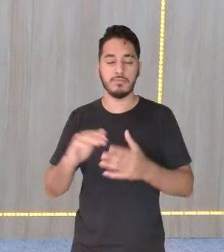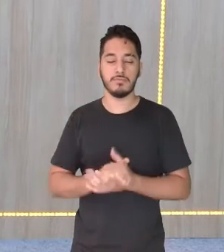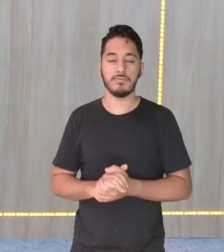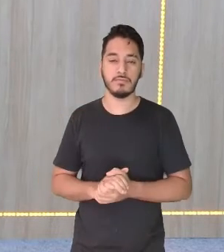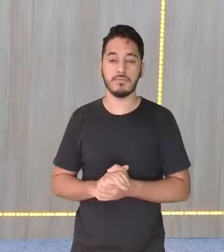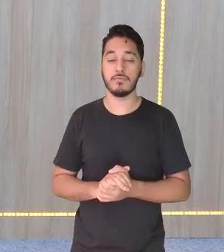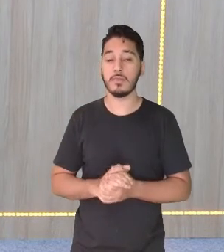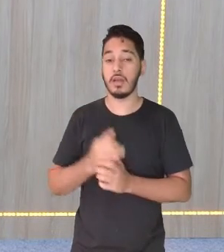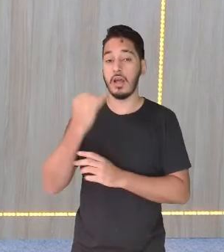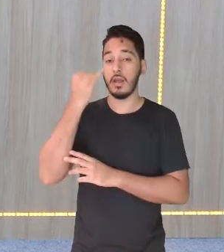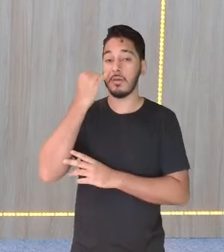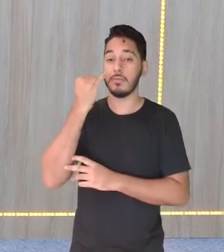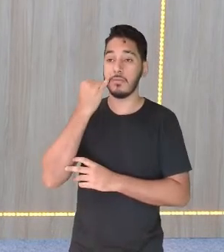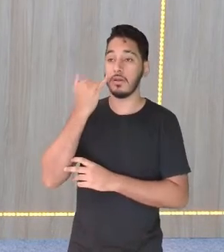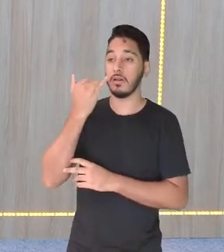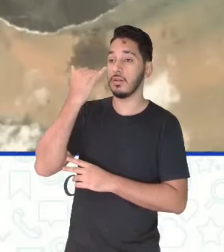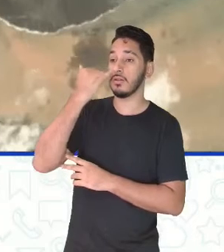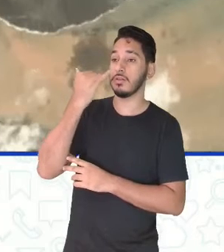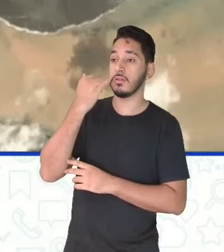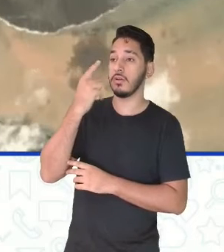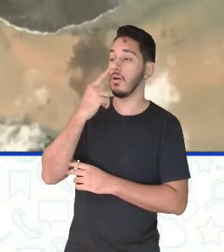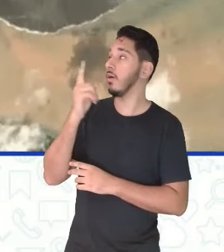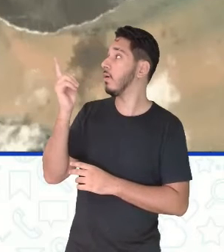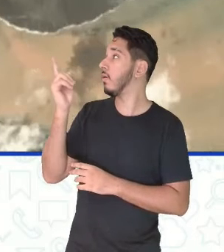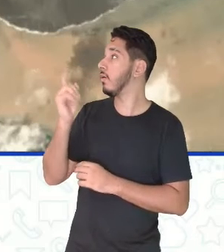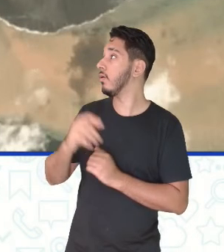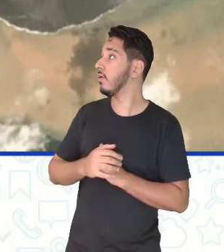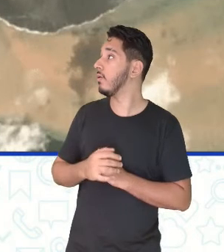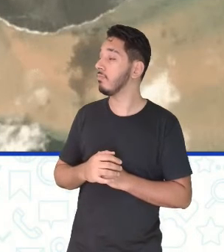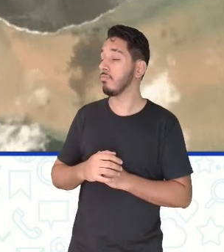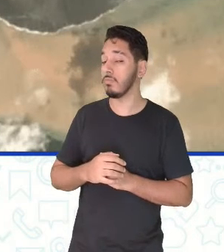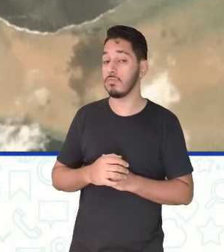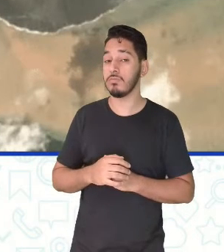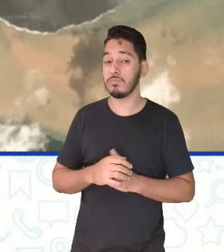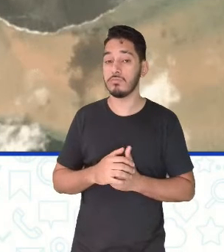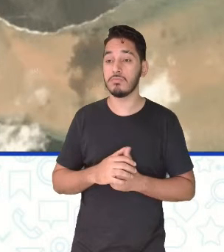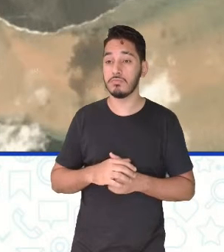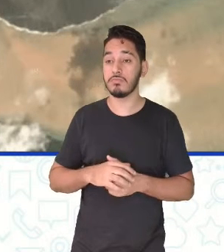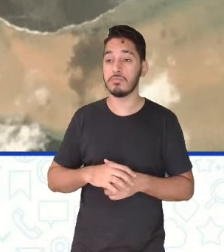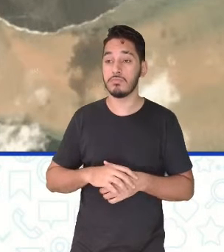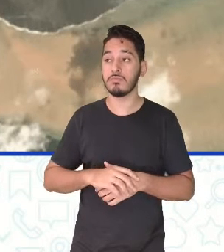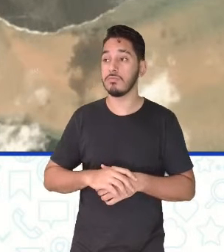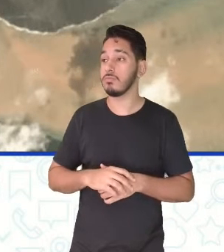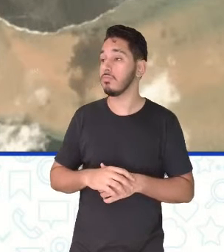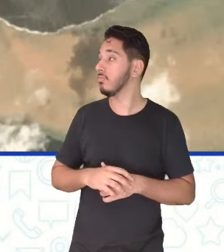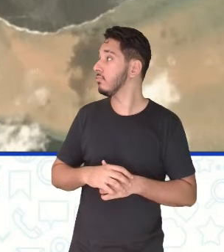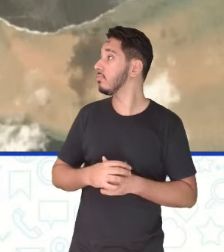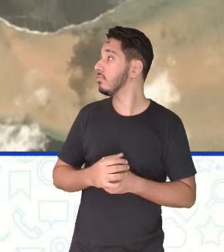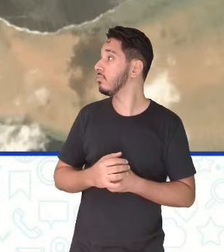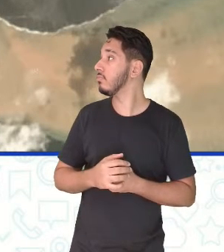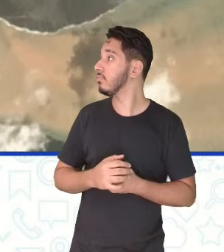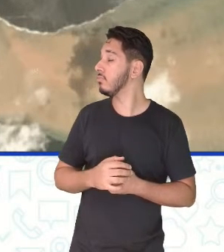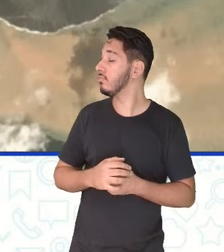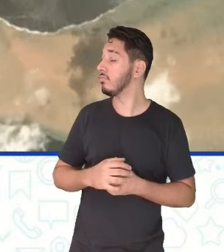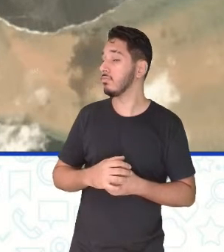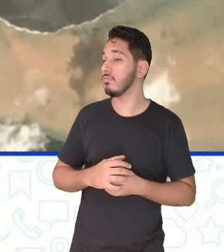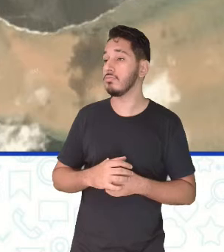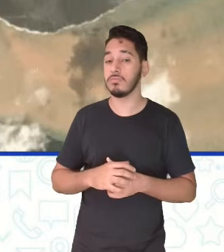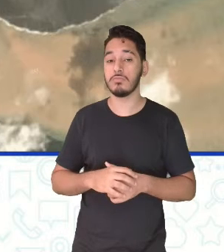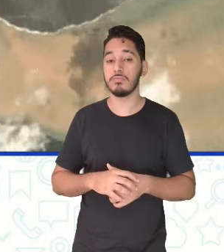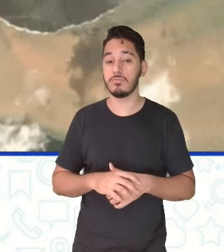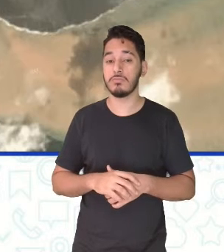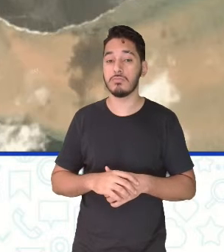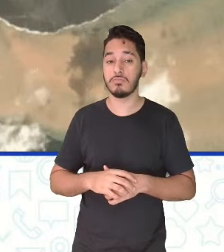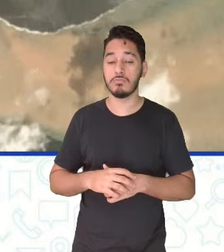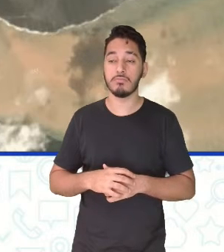Aí, Billy Paul, se eu jogar a imagem na tela aí para os meninos dar uma olhada, ó. Olha aí, ó. Quando tá conectado, Sabino, tu tá assistindo aí, ó, tá vendo